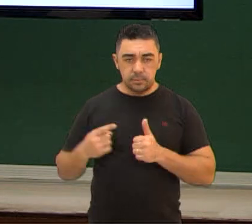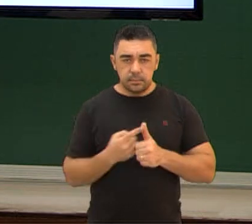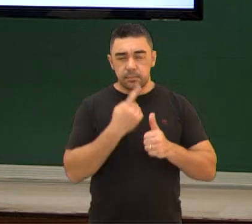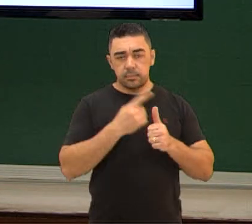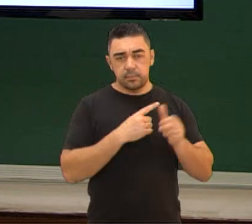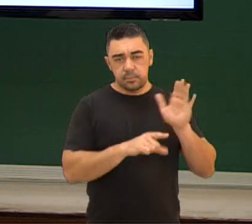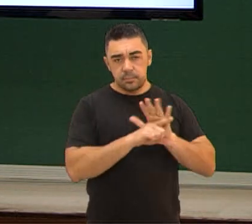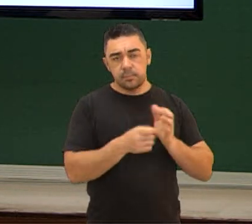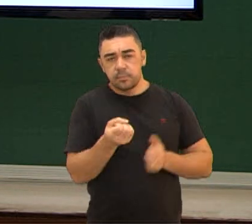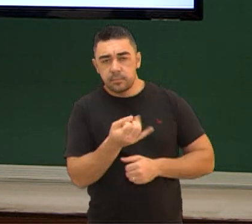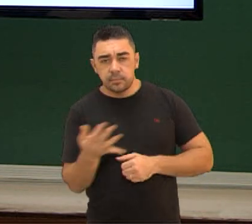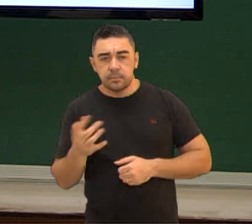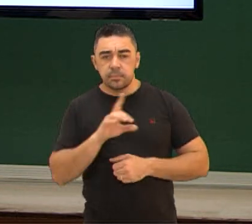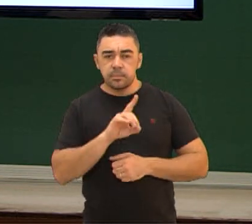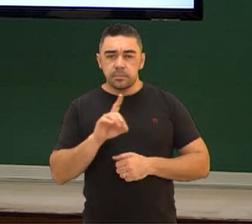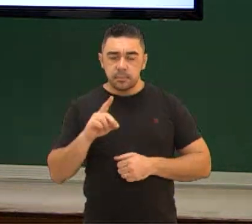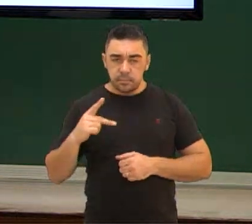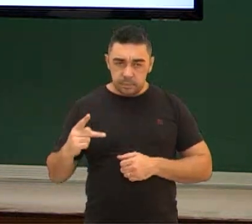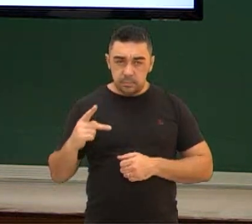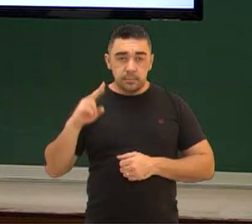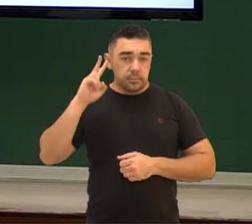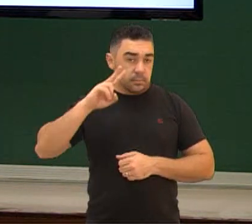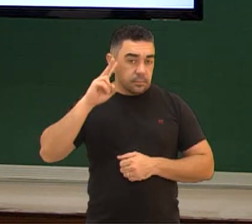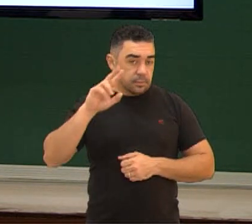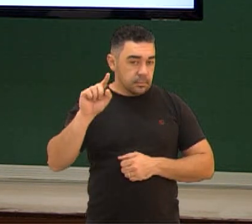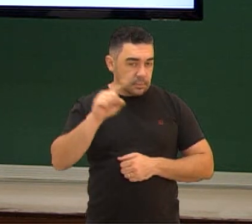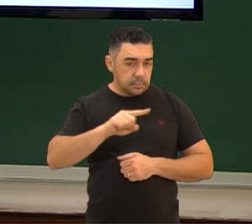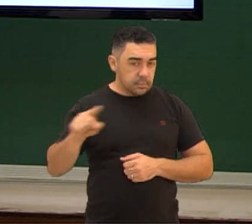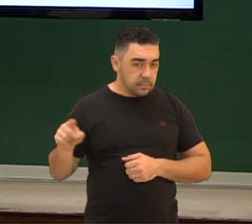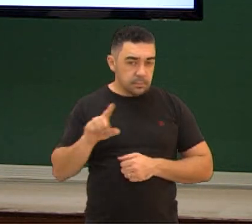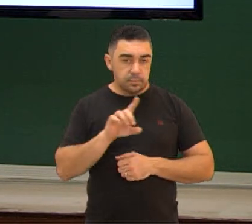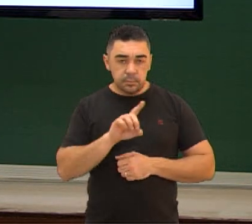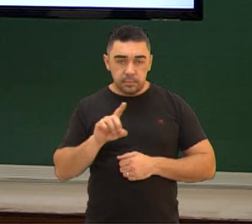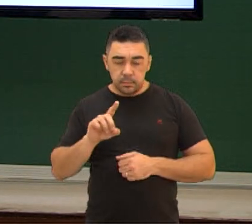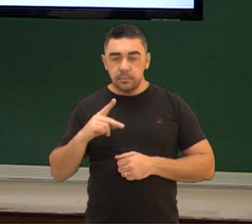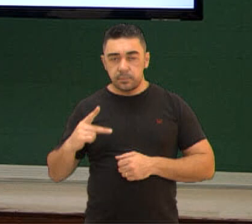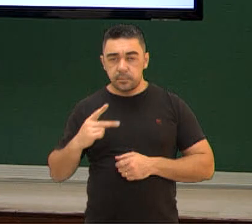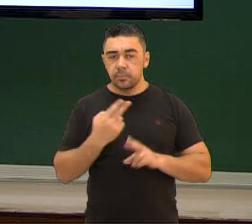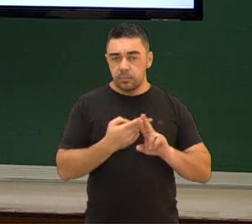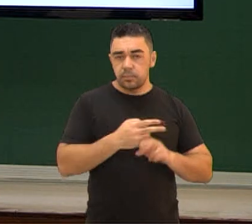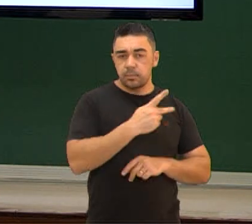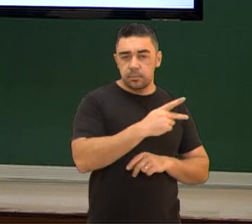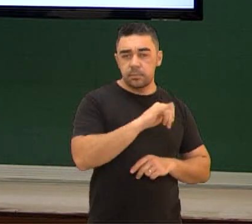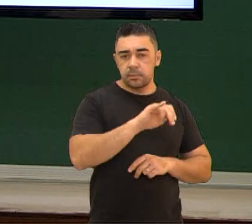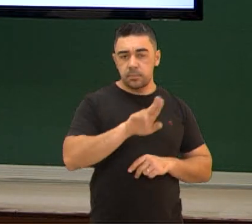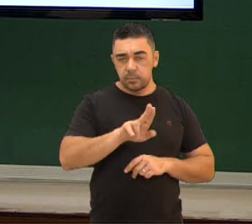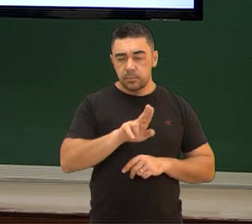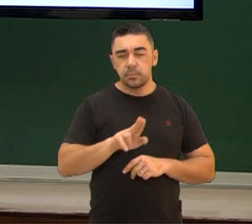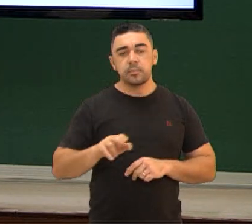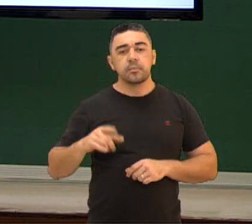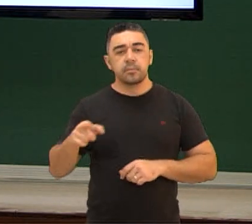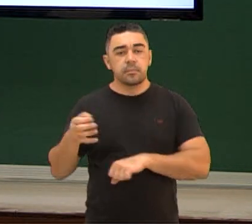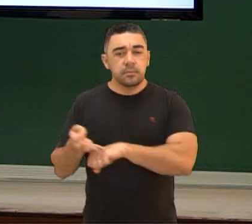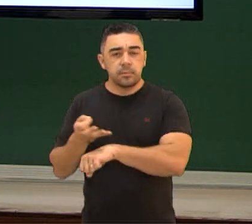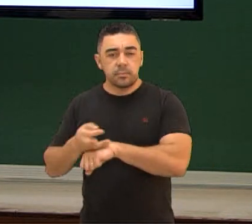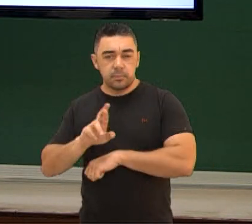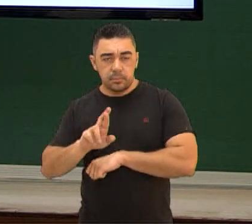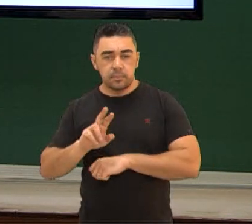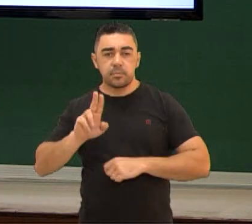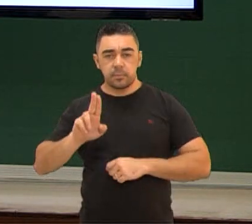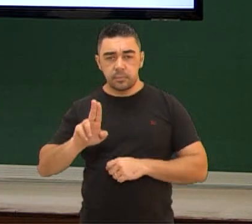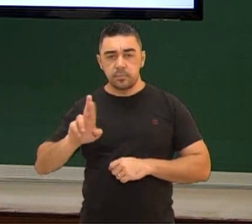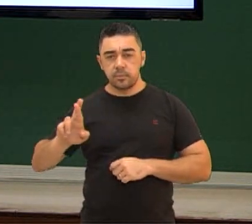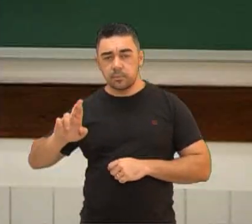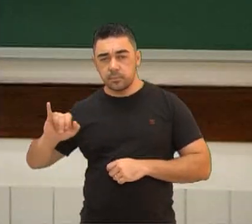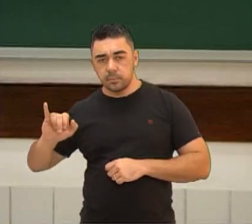e potência elétrica. Lembrar que para potência elétrica a gente usa π, e para resistência elétrica a gente usa URI, que é a primeira